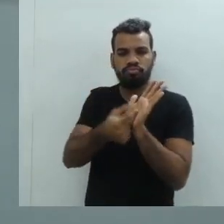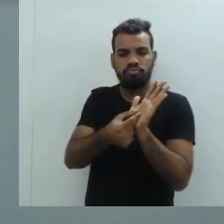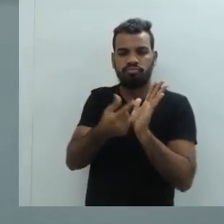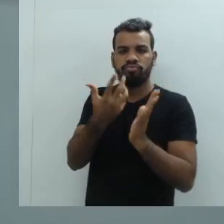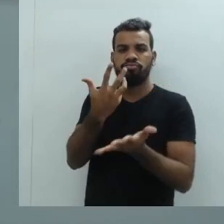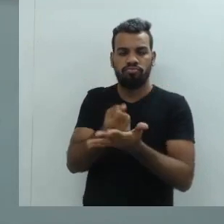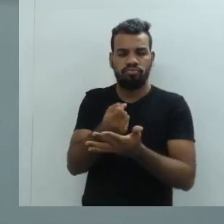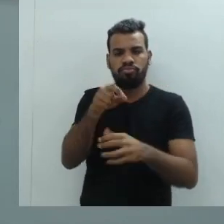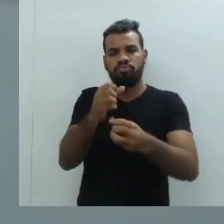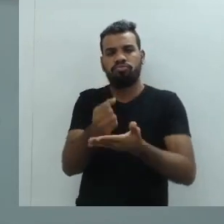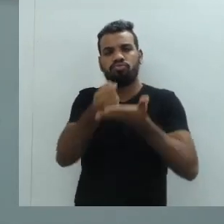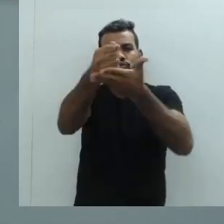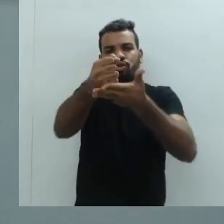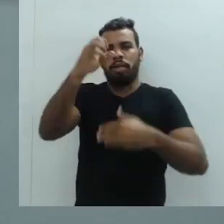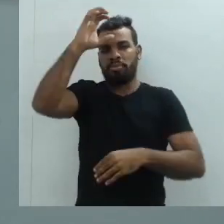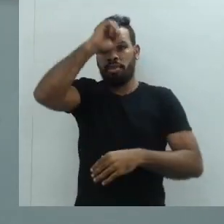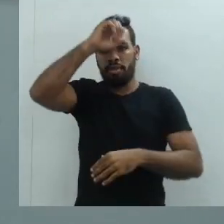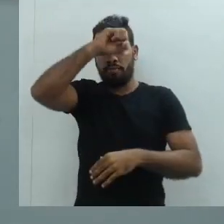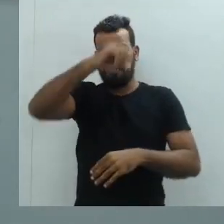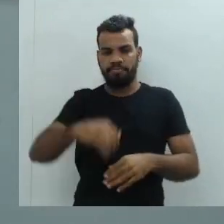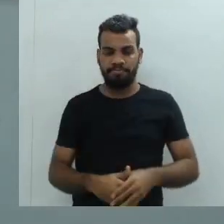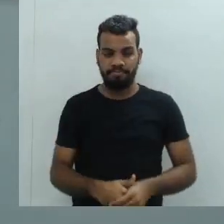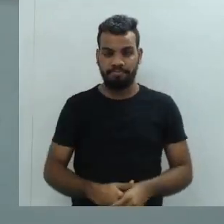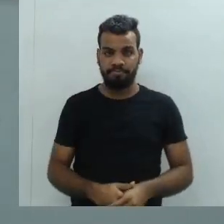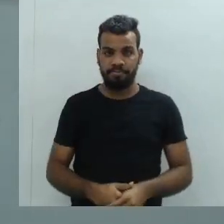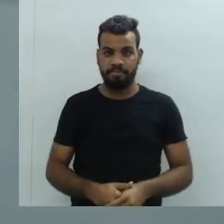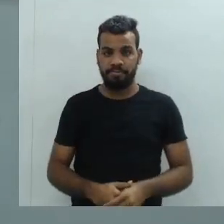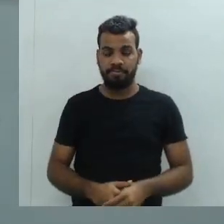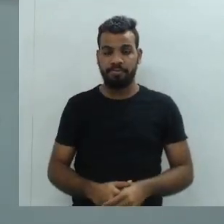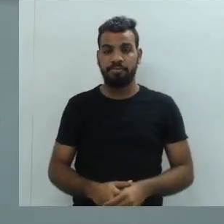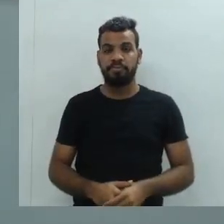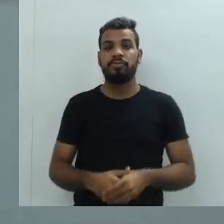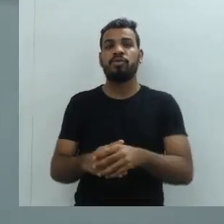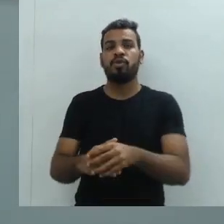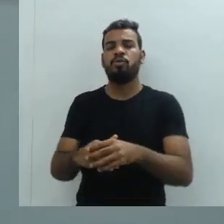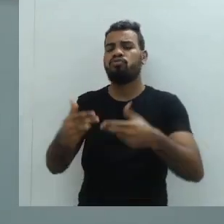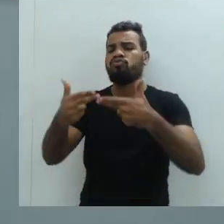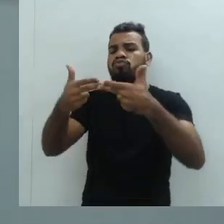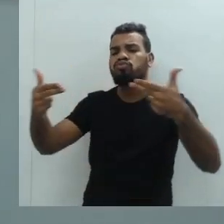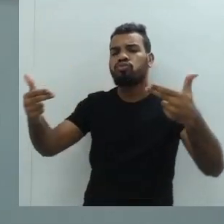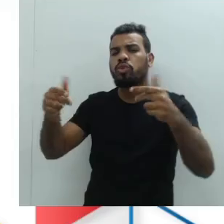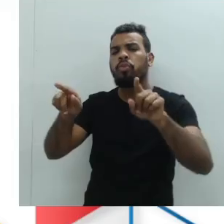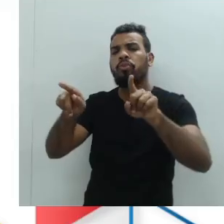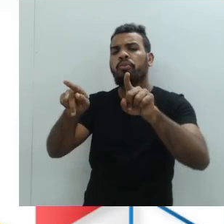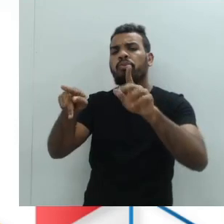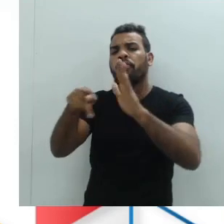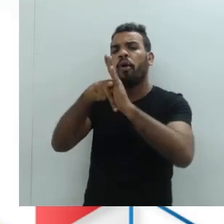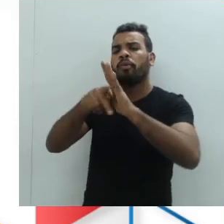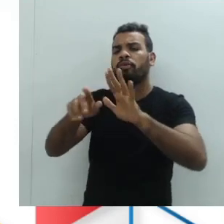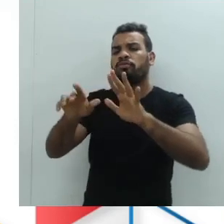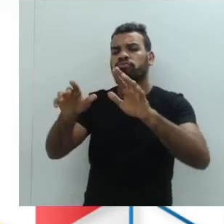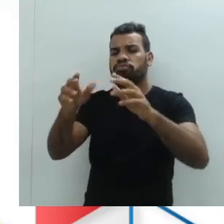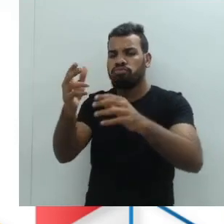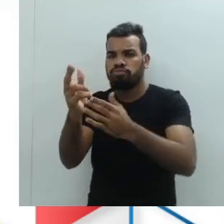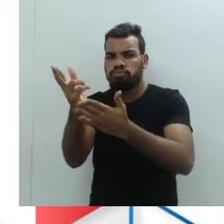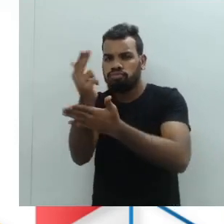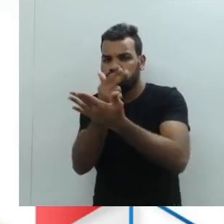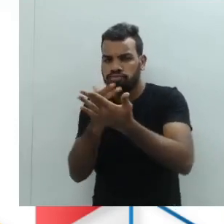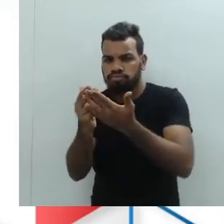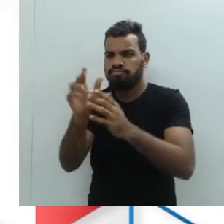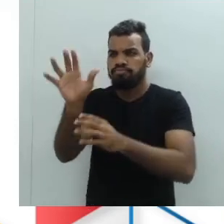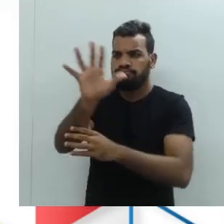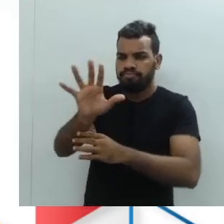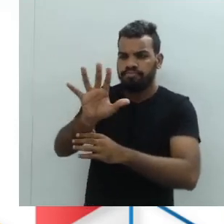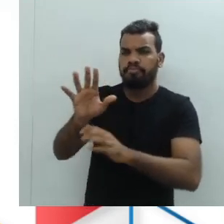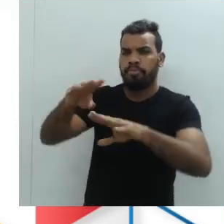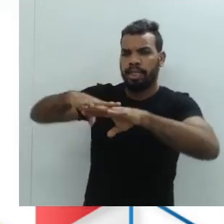começar literalmente nossa aula. Bom, elementos de um gráfico. O gráfico, como é que a gente